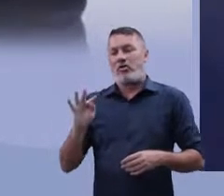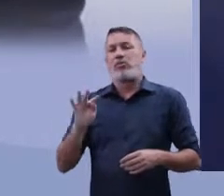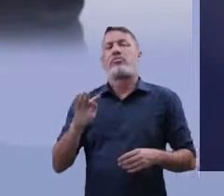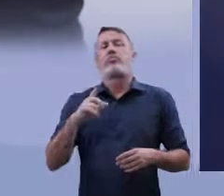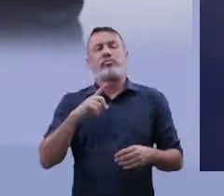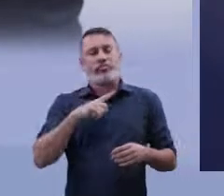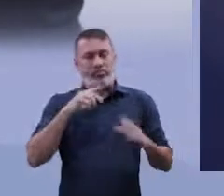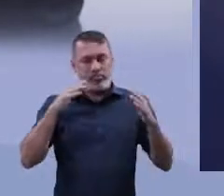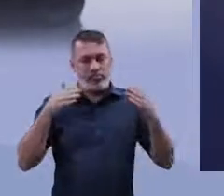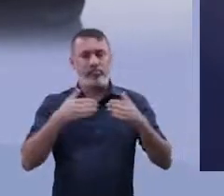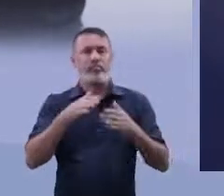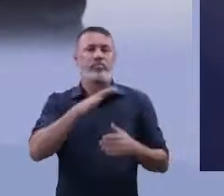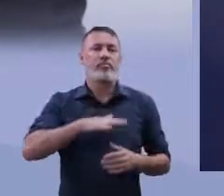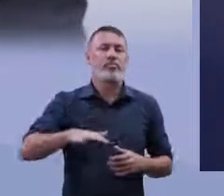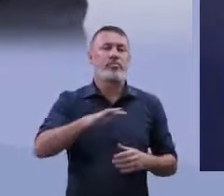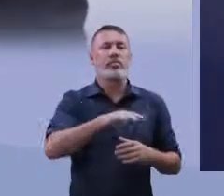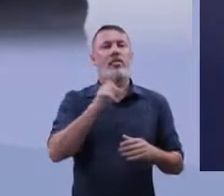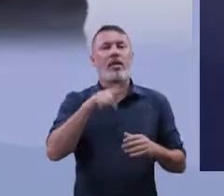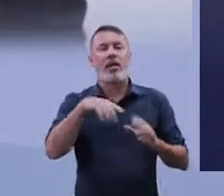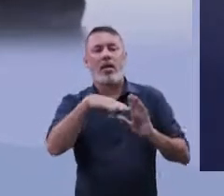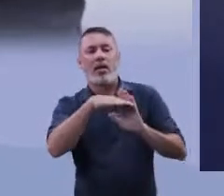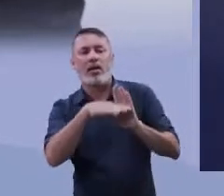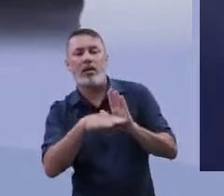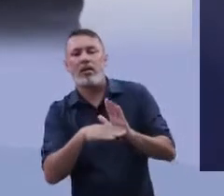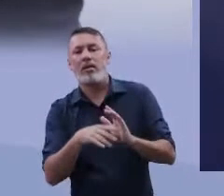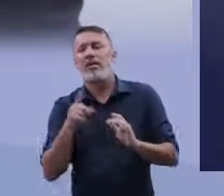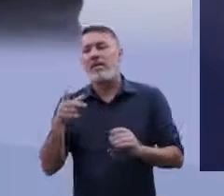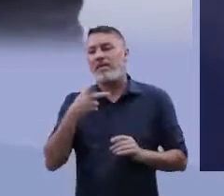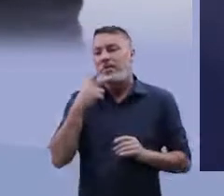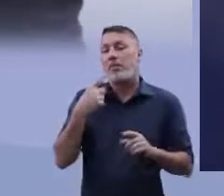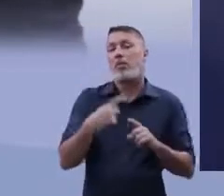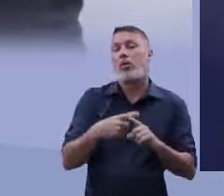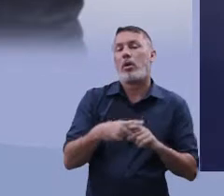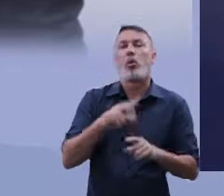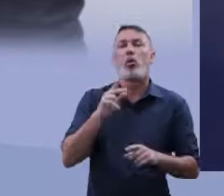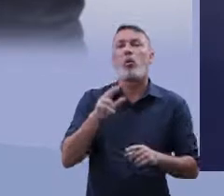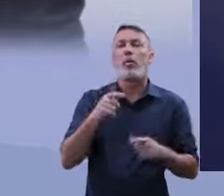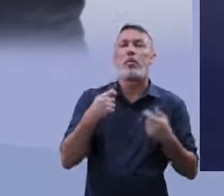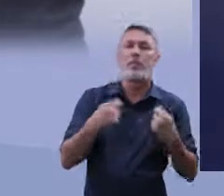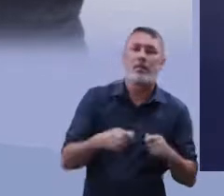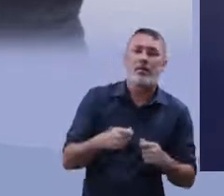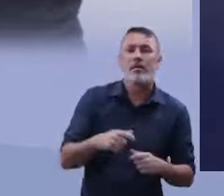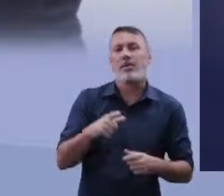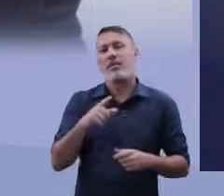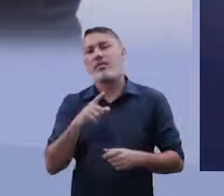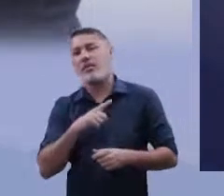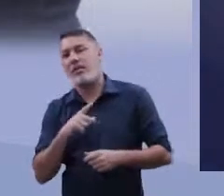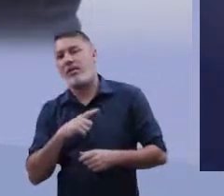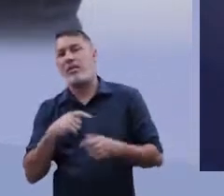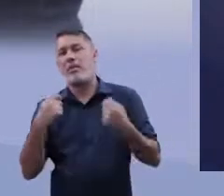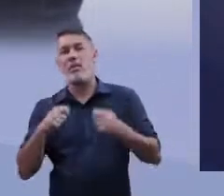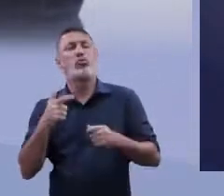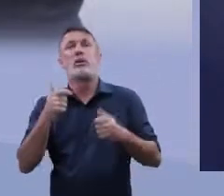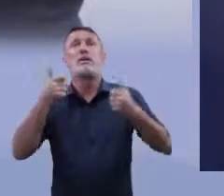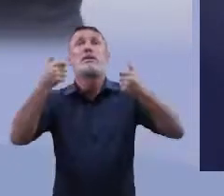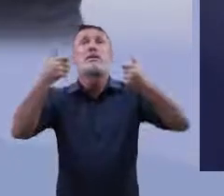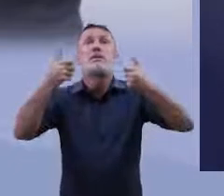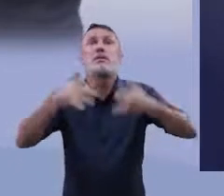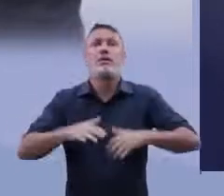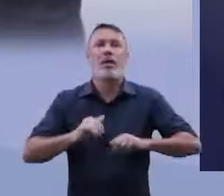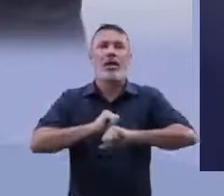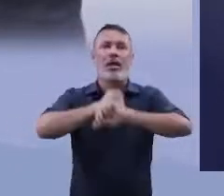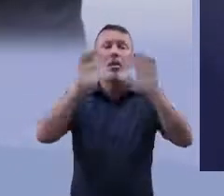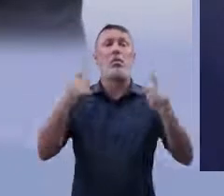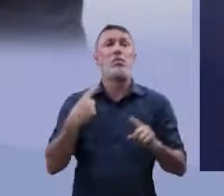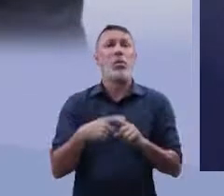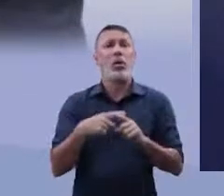chamar isso de imperativo categórico, porque ele vai dizer que é um deves porque deves. Ou seja, não existe uma explicação